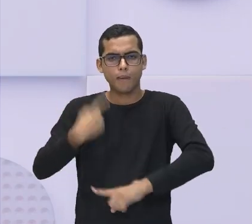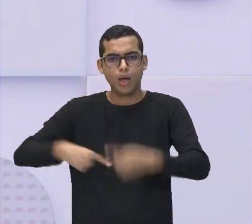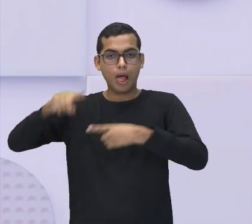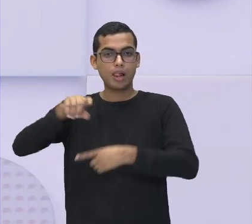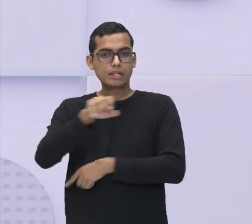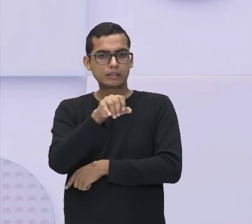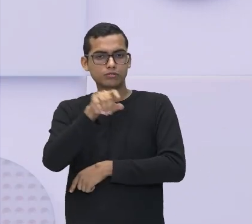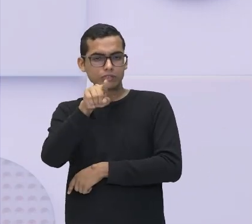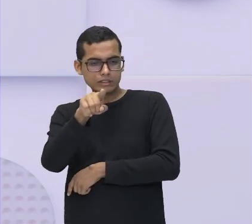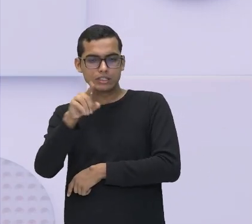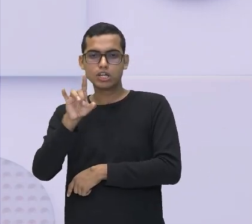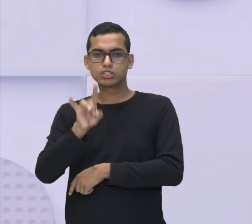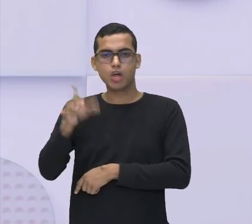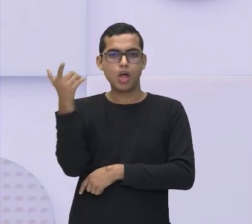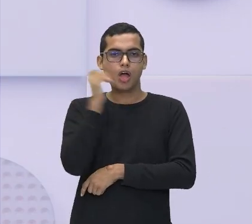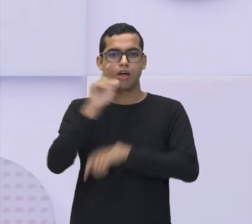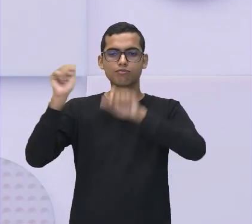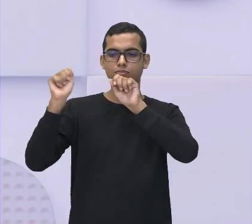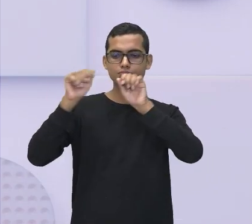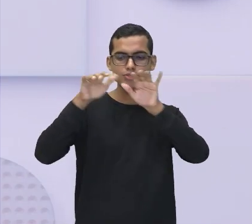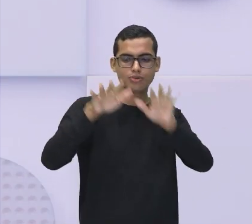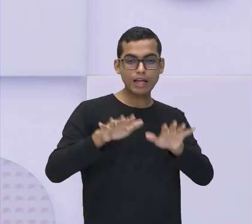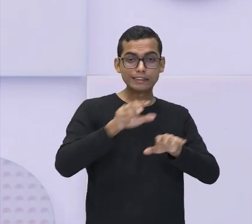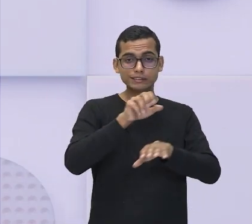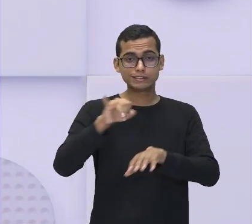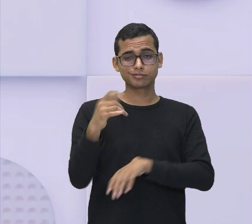só é abençoado se você tiver dinheiro.